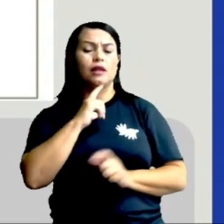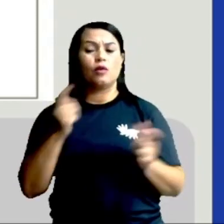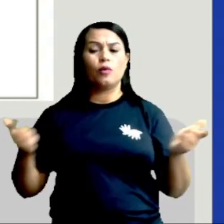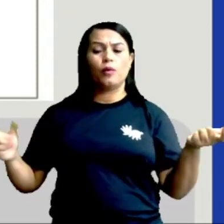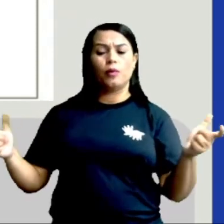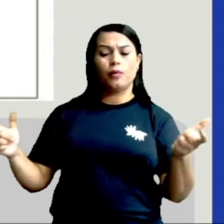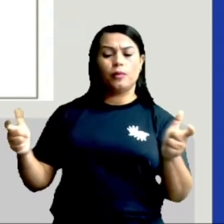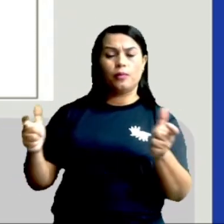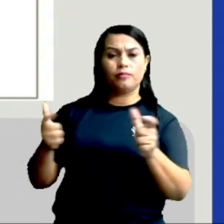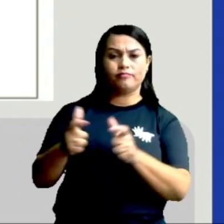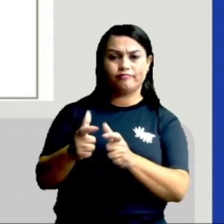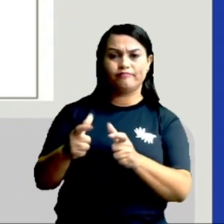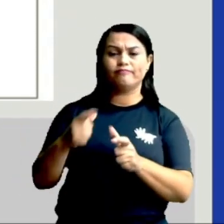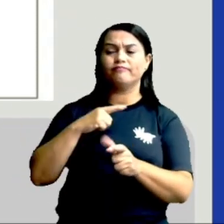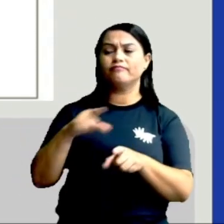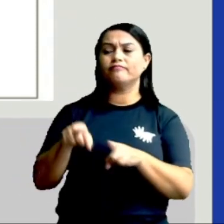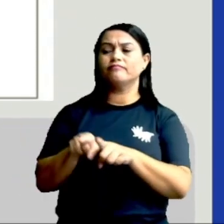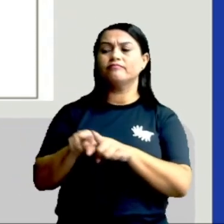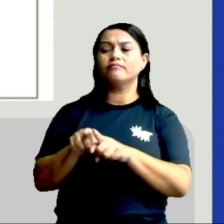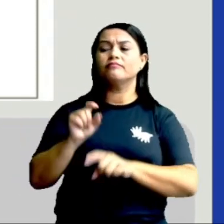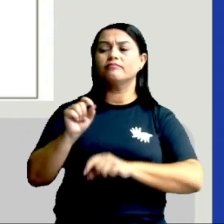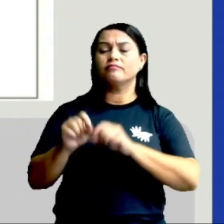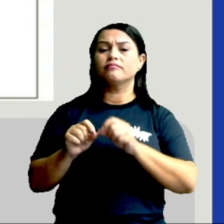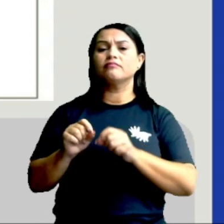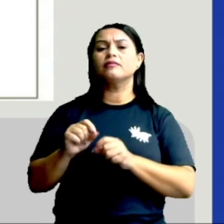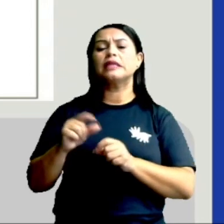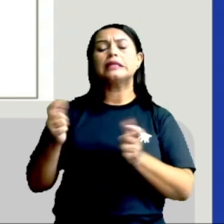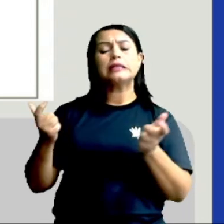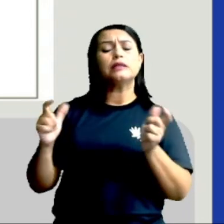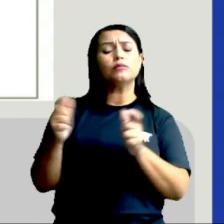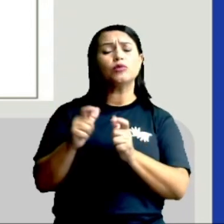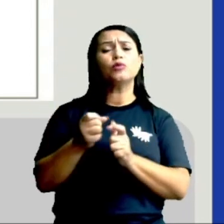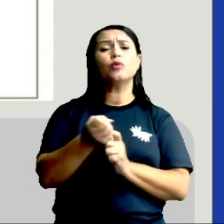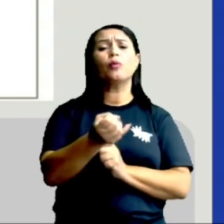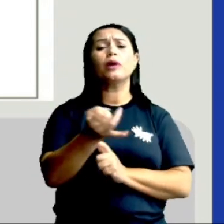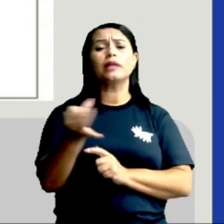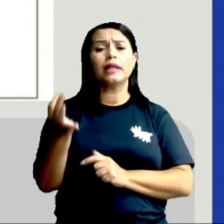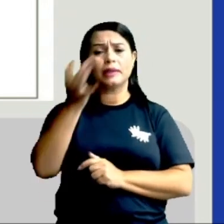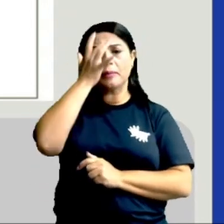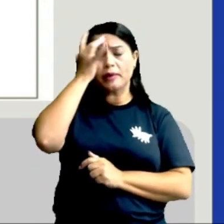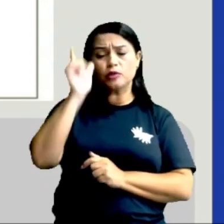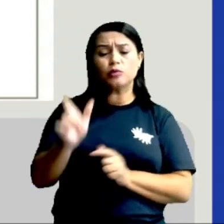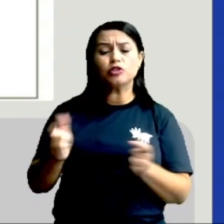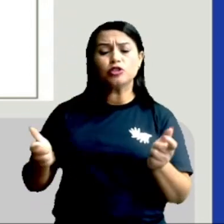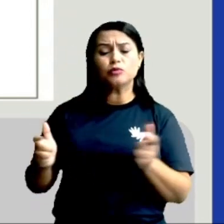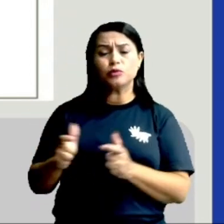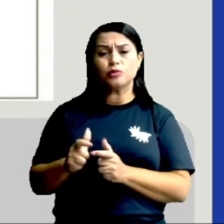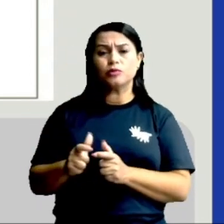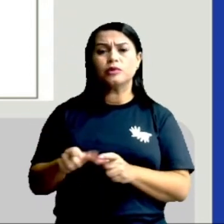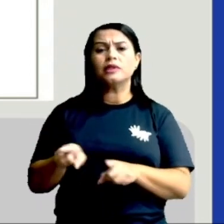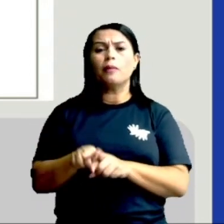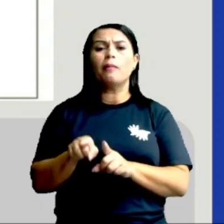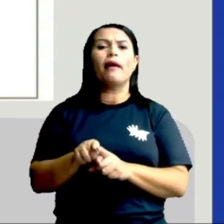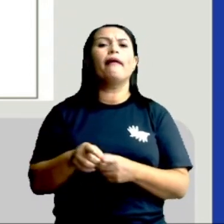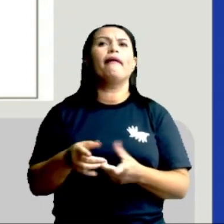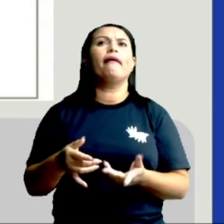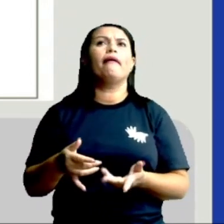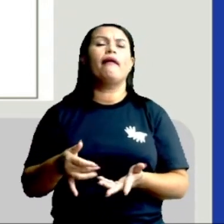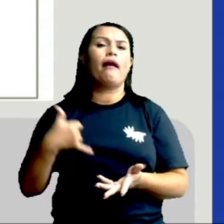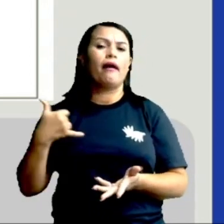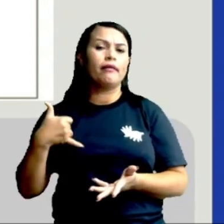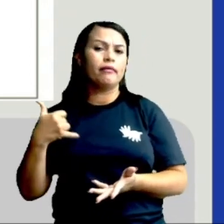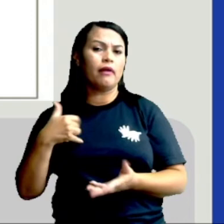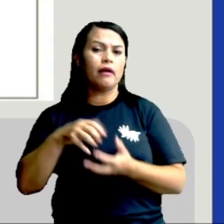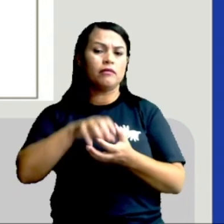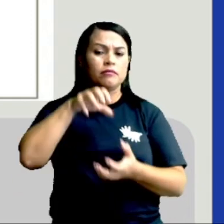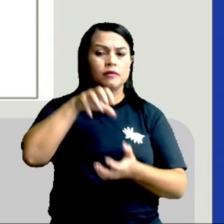população absoluta e da densidade populacional, ou seja, diminui a quantidade de pessoas. O envelhecimento da